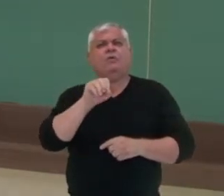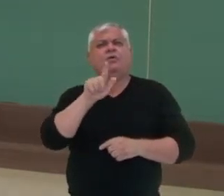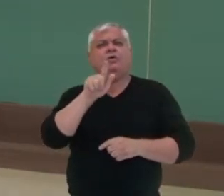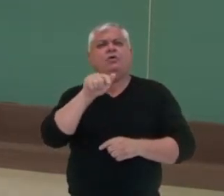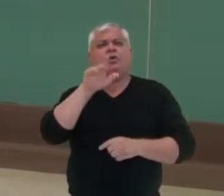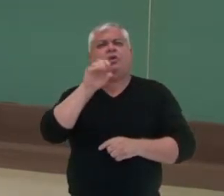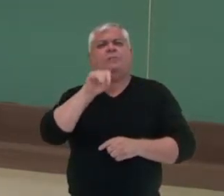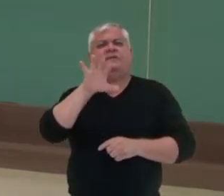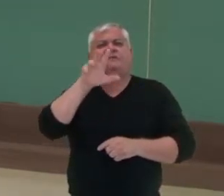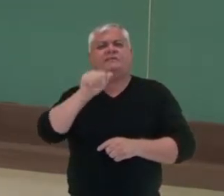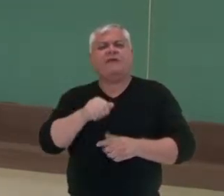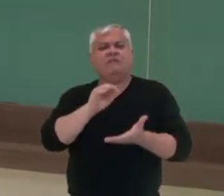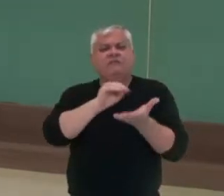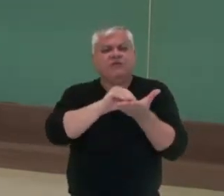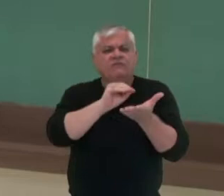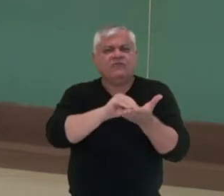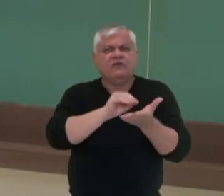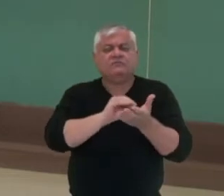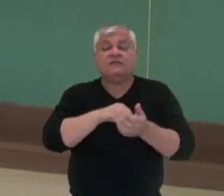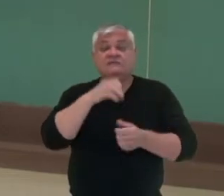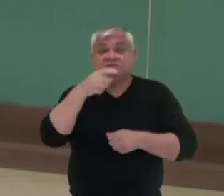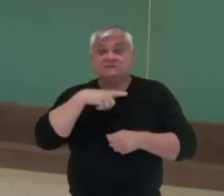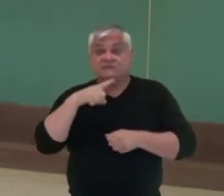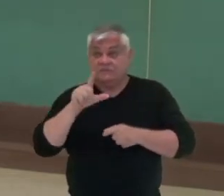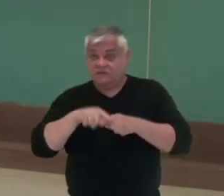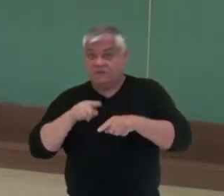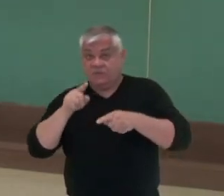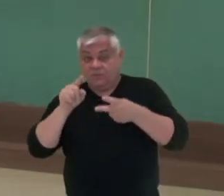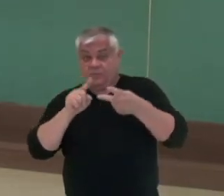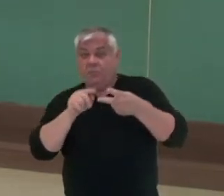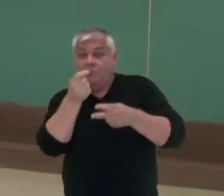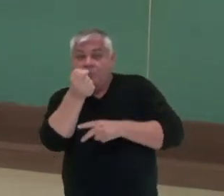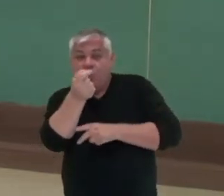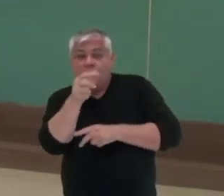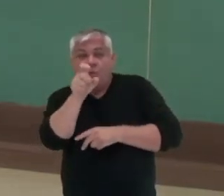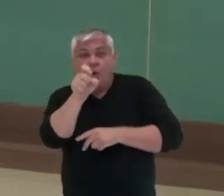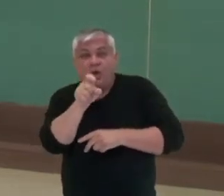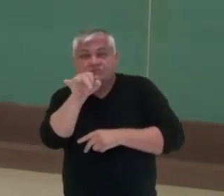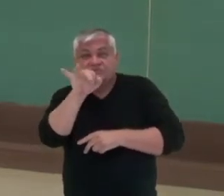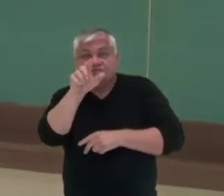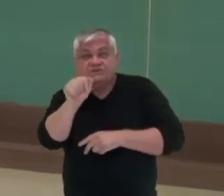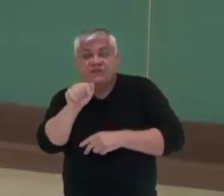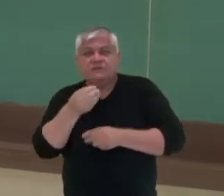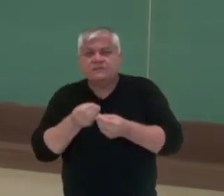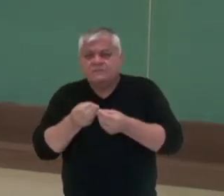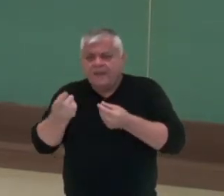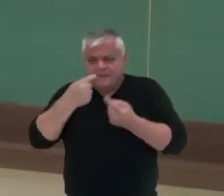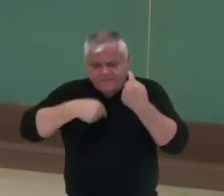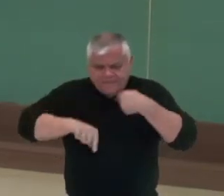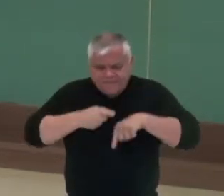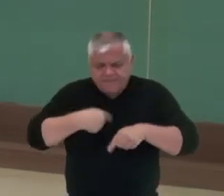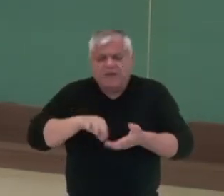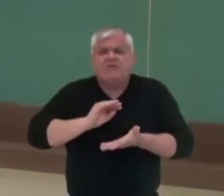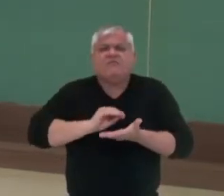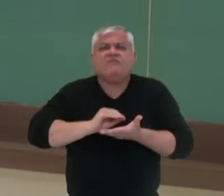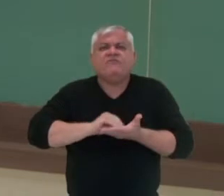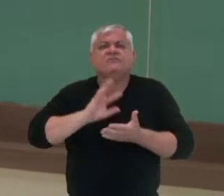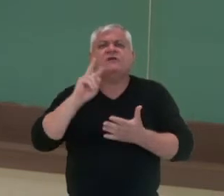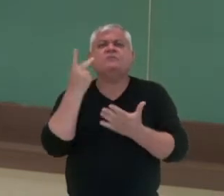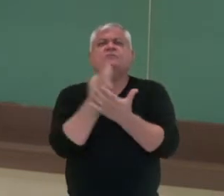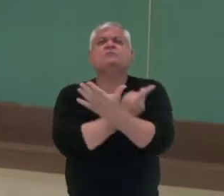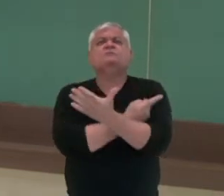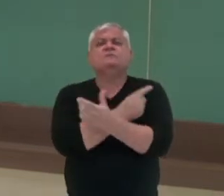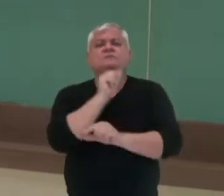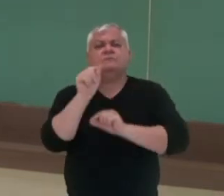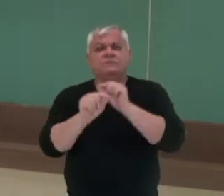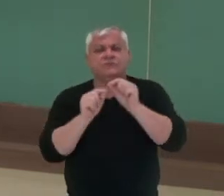hemoglobina, eu tenho também menos hemácias e eu tenho menos oxigênio sendo disponibilizado para os tecidos. Então, por isso que ela é